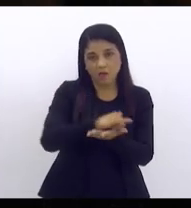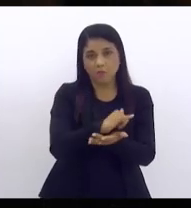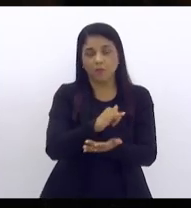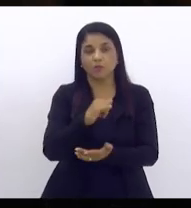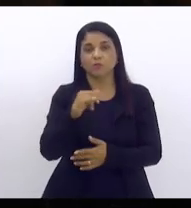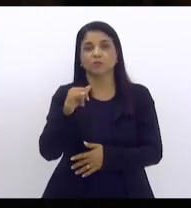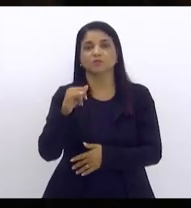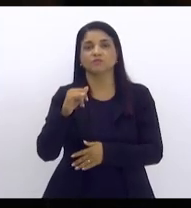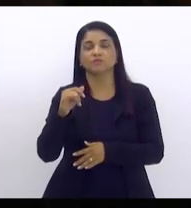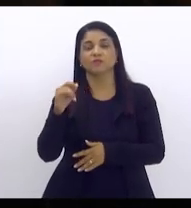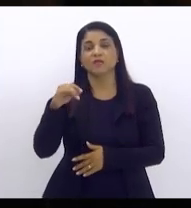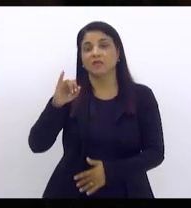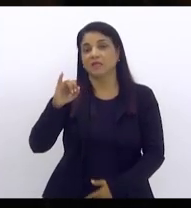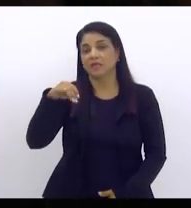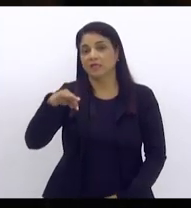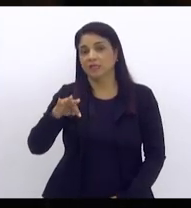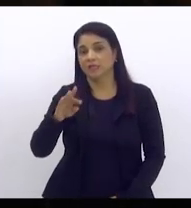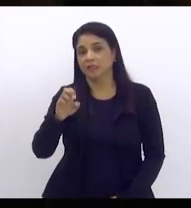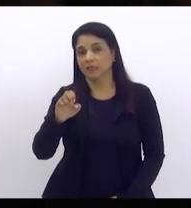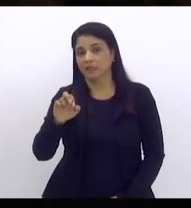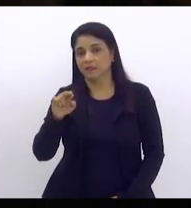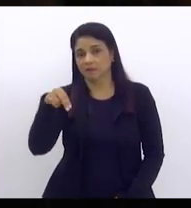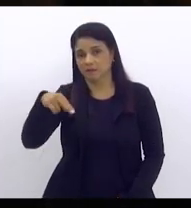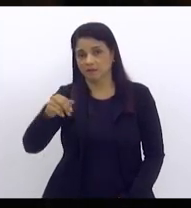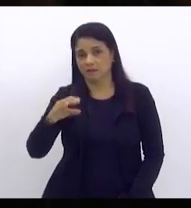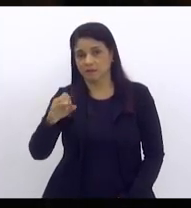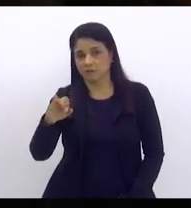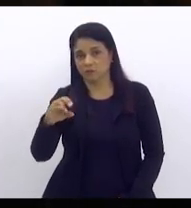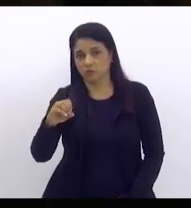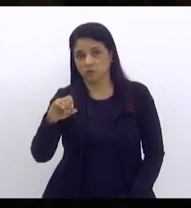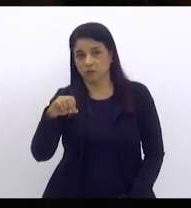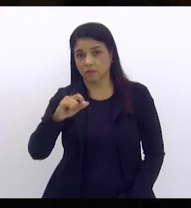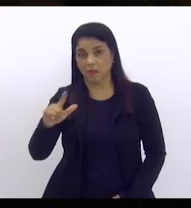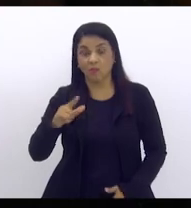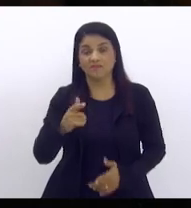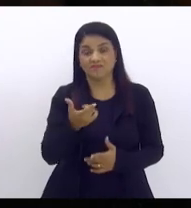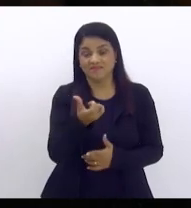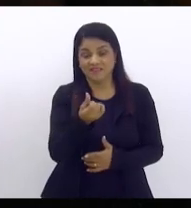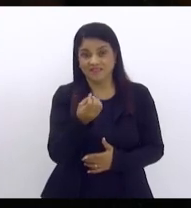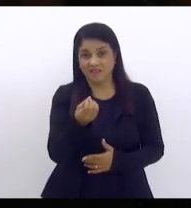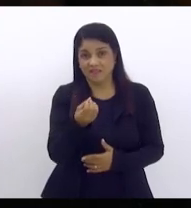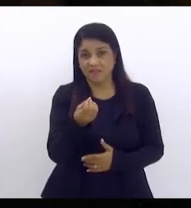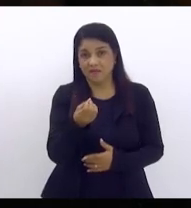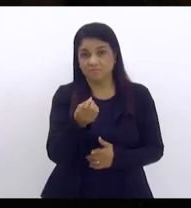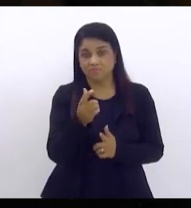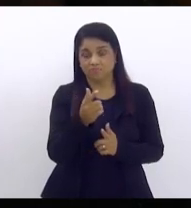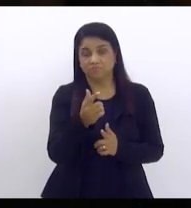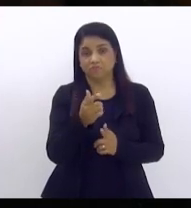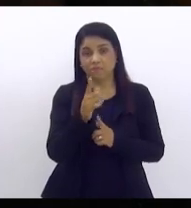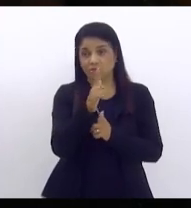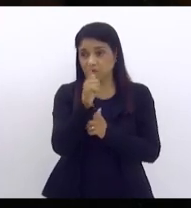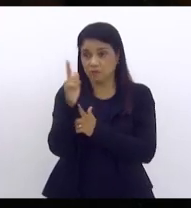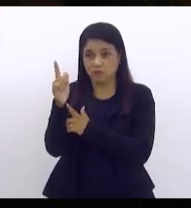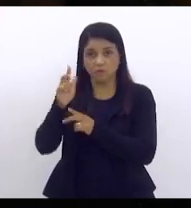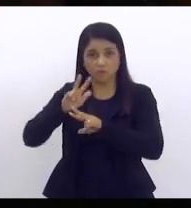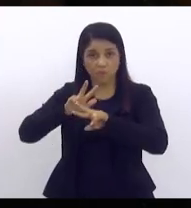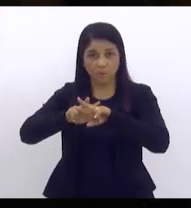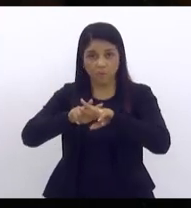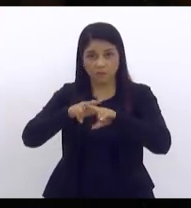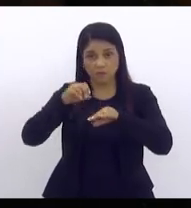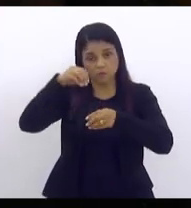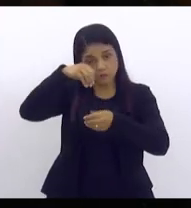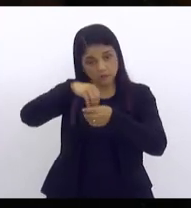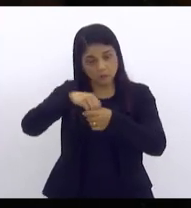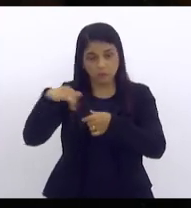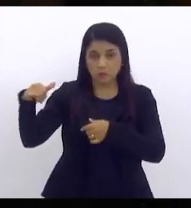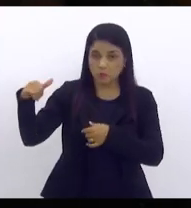do Rio de Janeiro, cerca de 60 fuzis sem dar um tiro. Isso foi feito pela inteligência, isso foi feito pela informação.